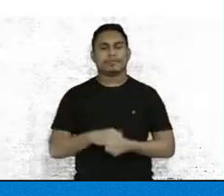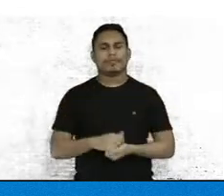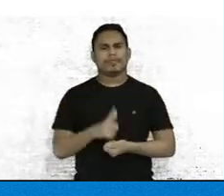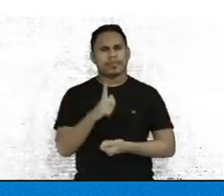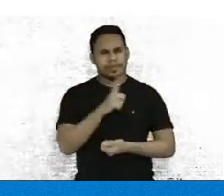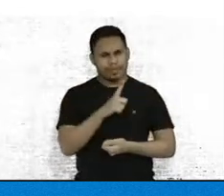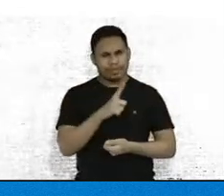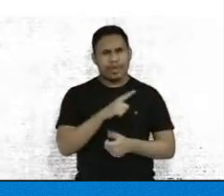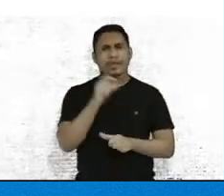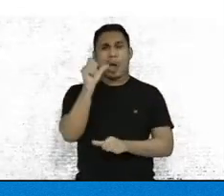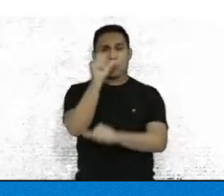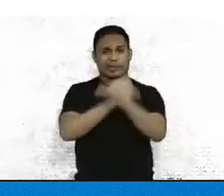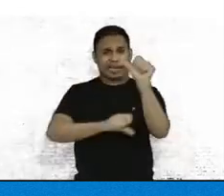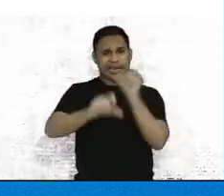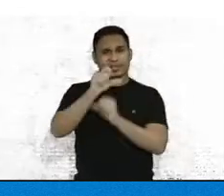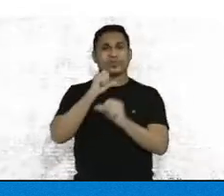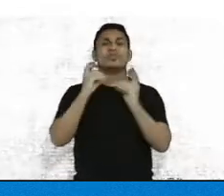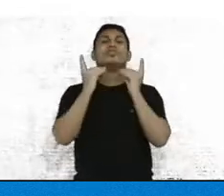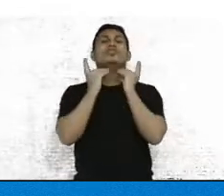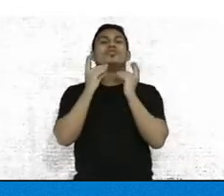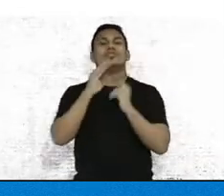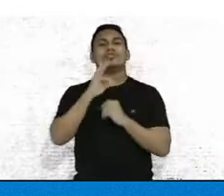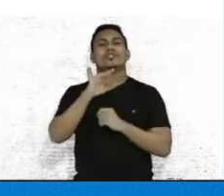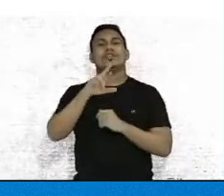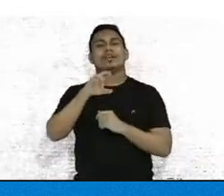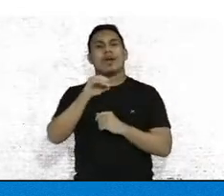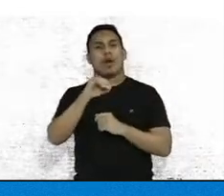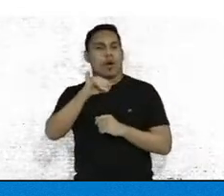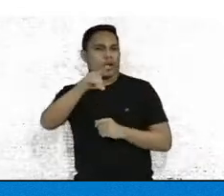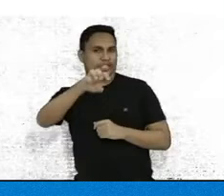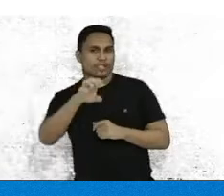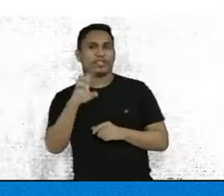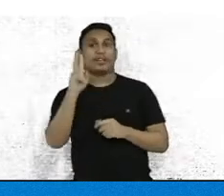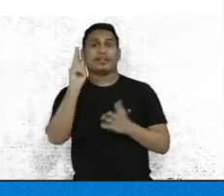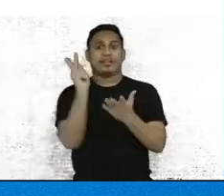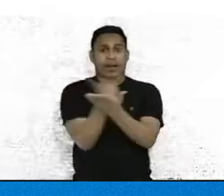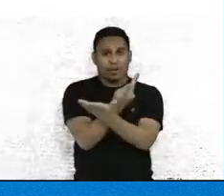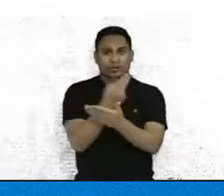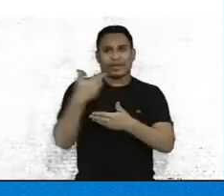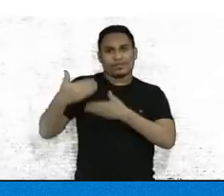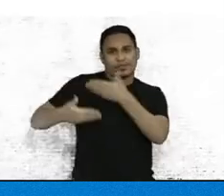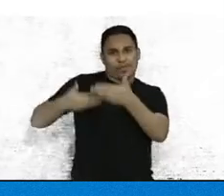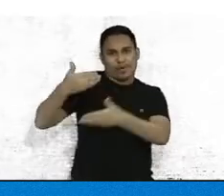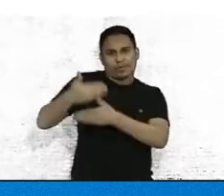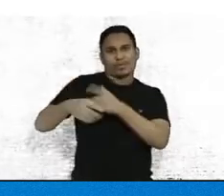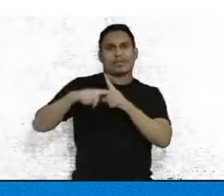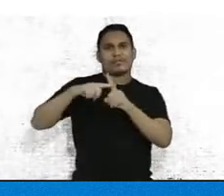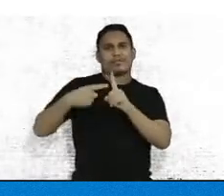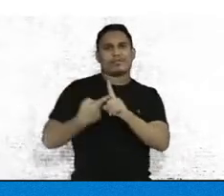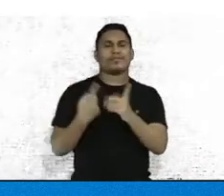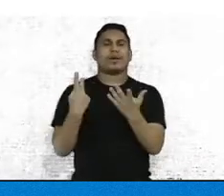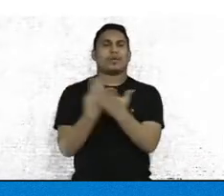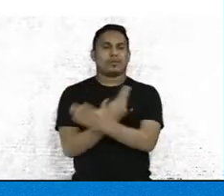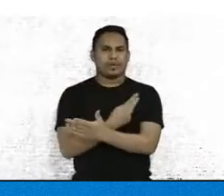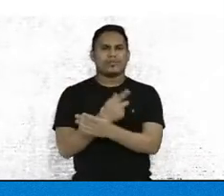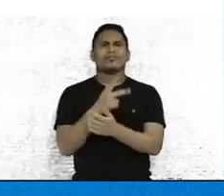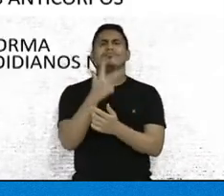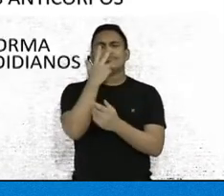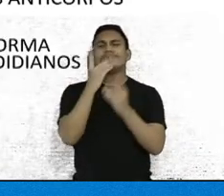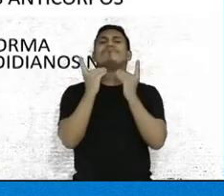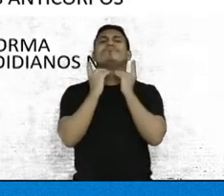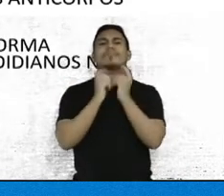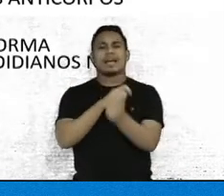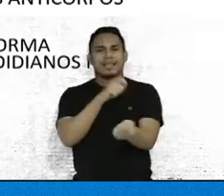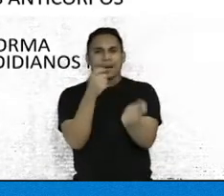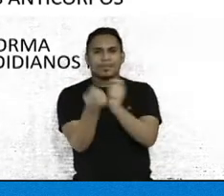de tireoide que vão acontecendo durante o processo gestacional normal, adaptações que a tireoide tem que sofrer,